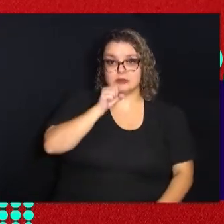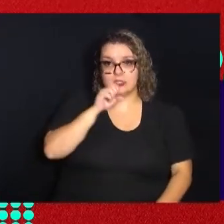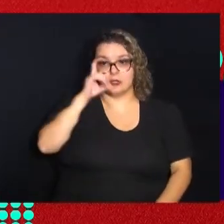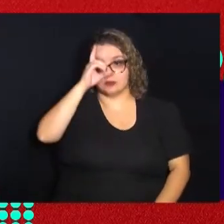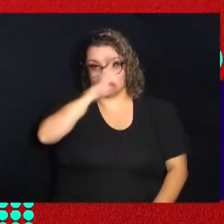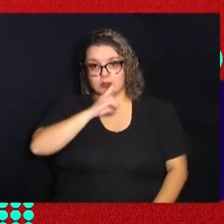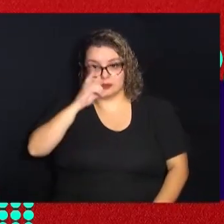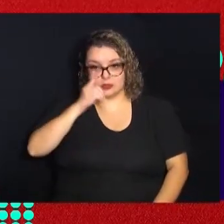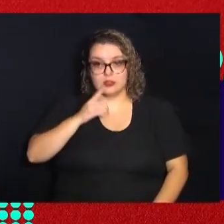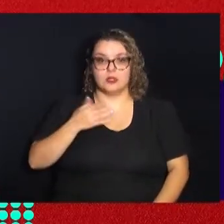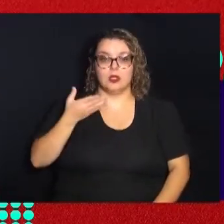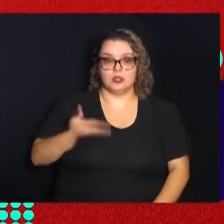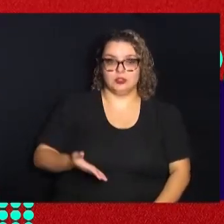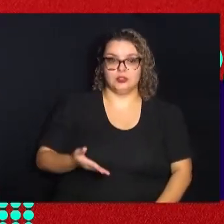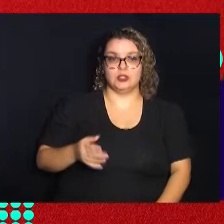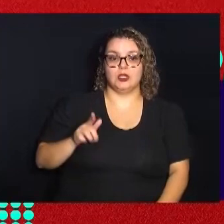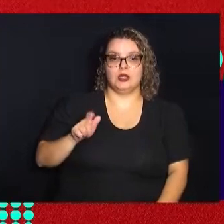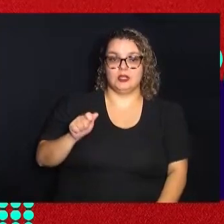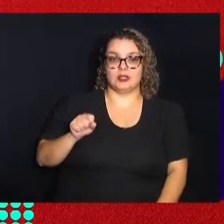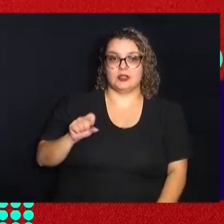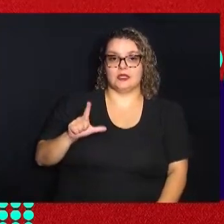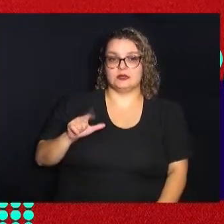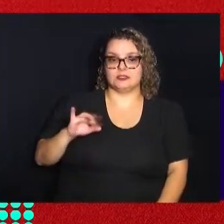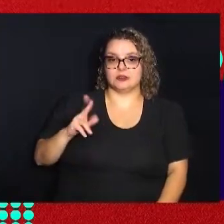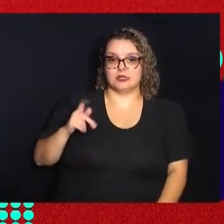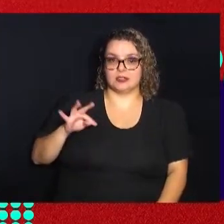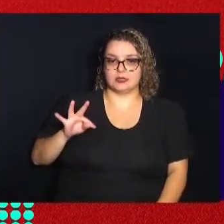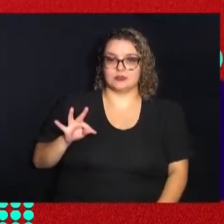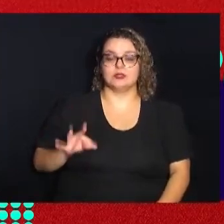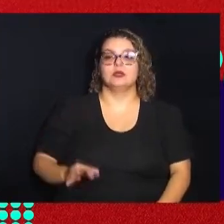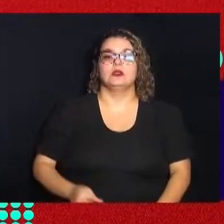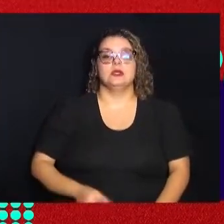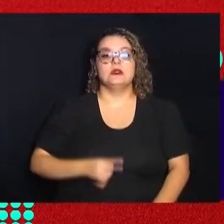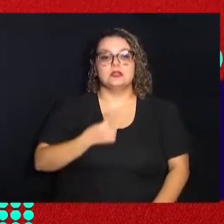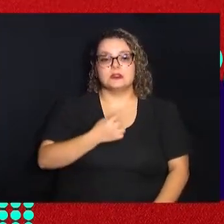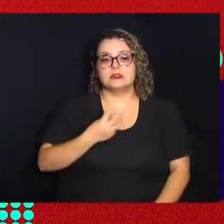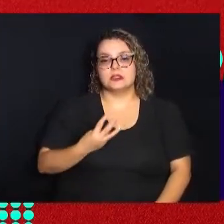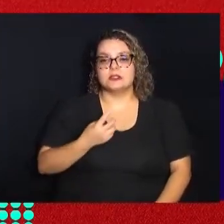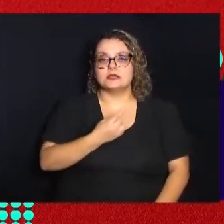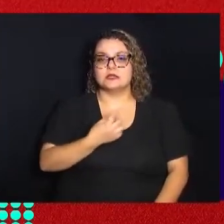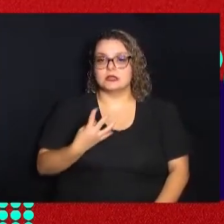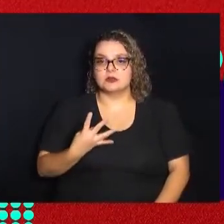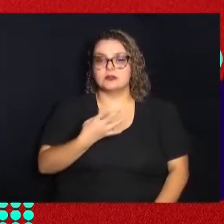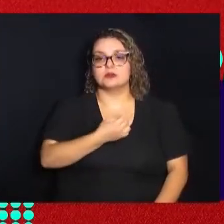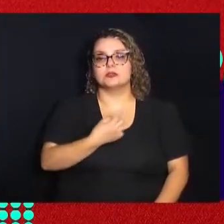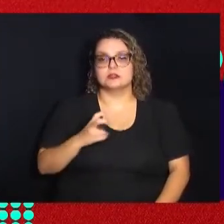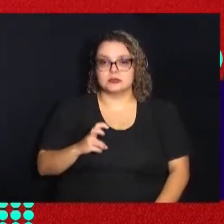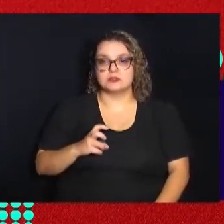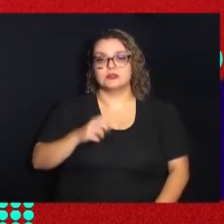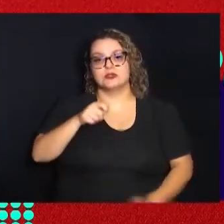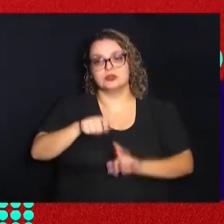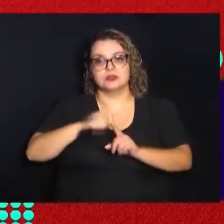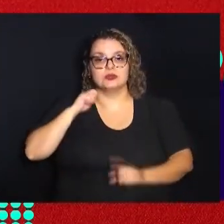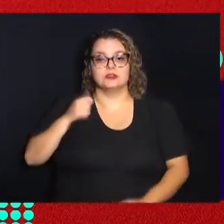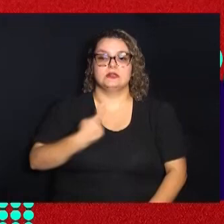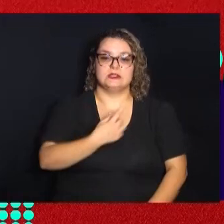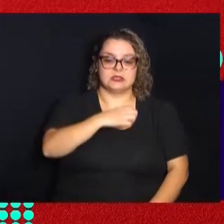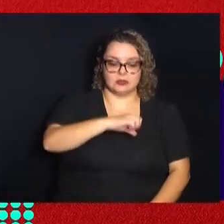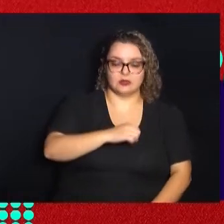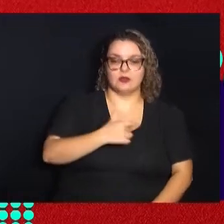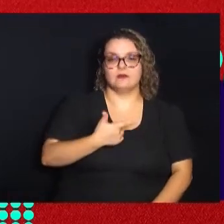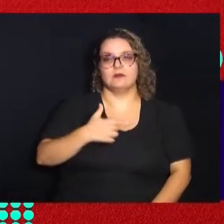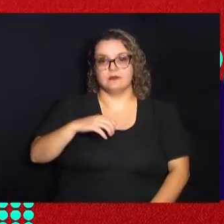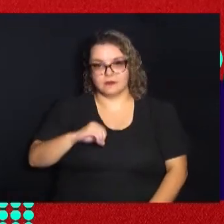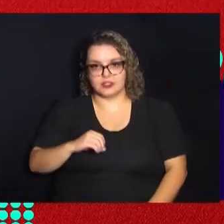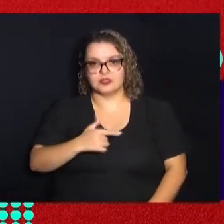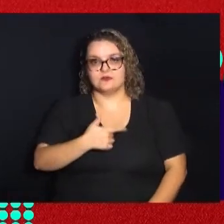sexta, sábado e domingo, é o caso de Gaslight. Então ele vai acontecer 12, 13 e 14 de abril e depois no final de semana, 19, 20 e 21